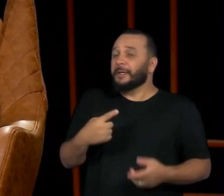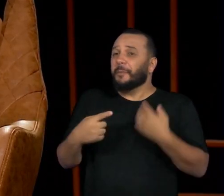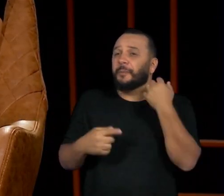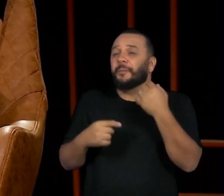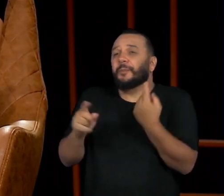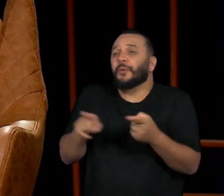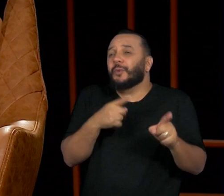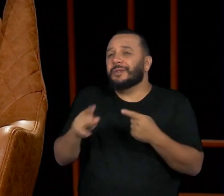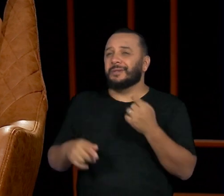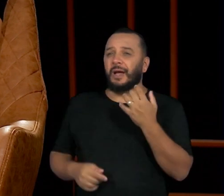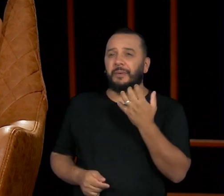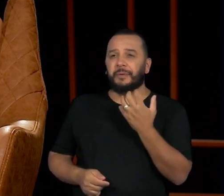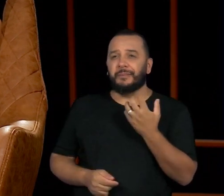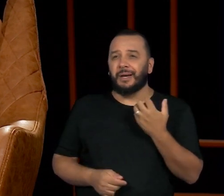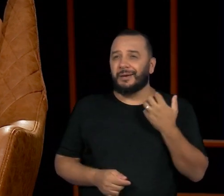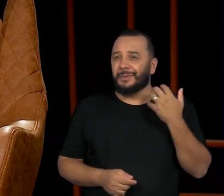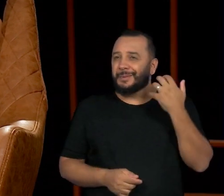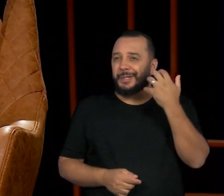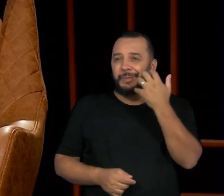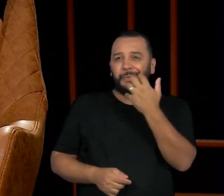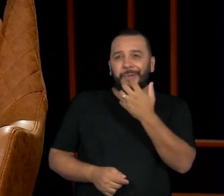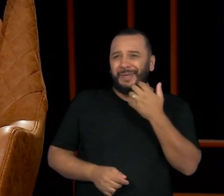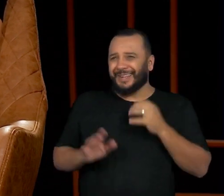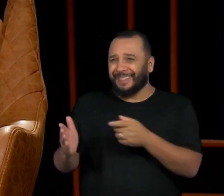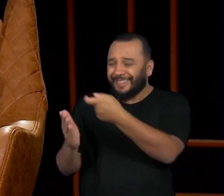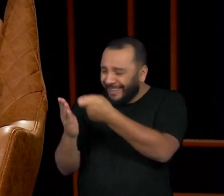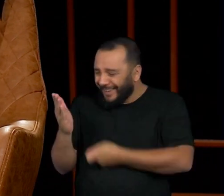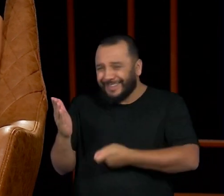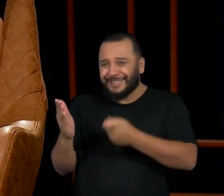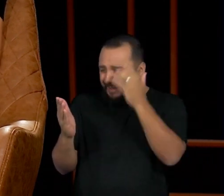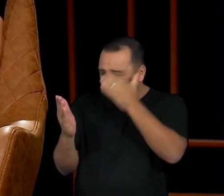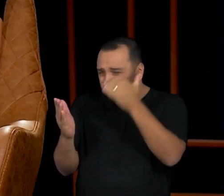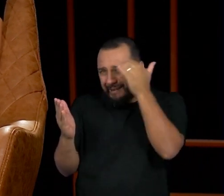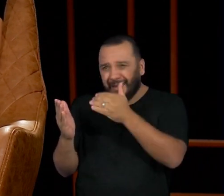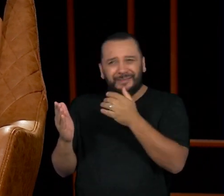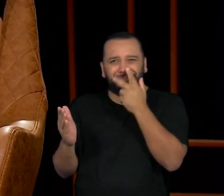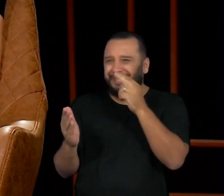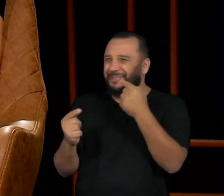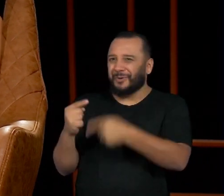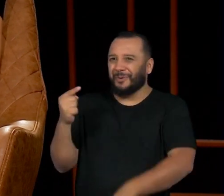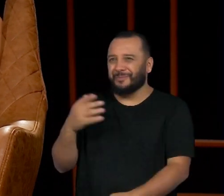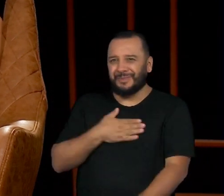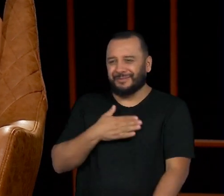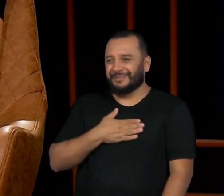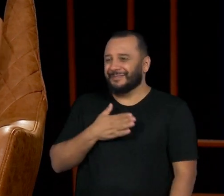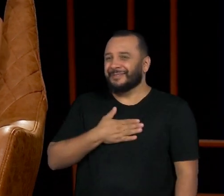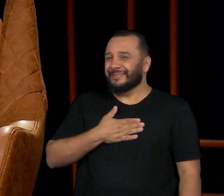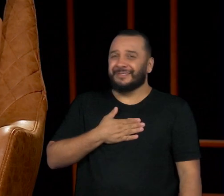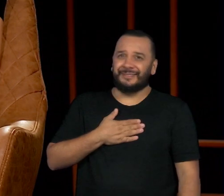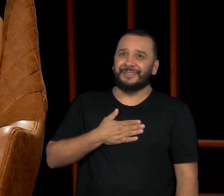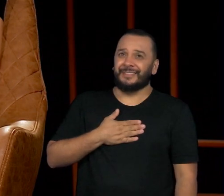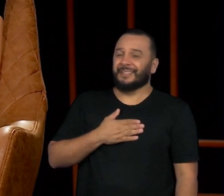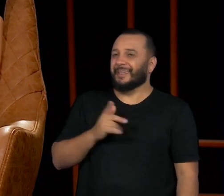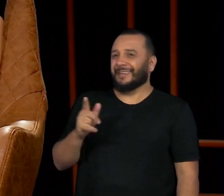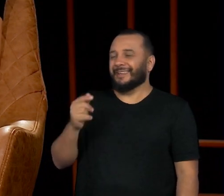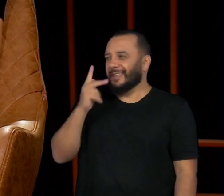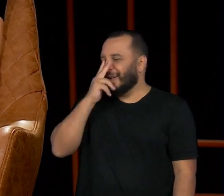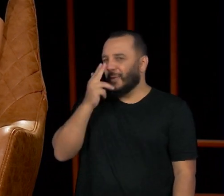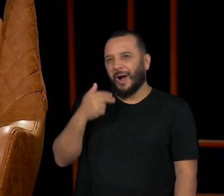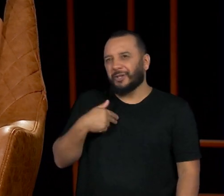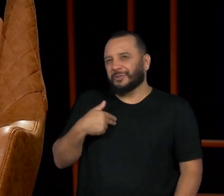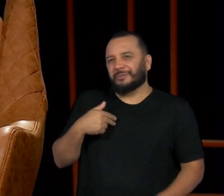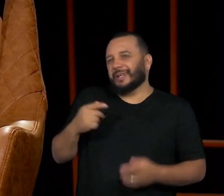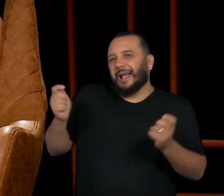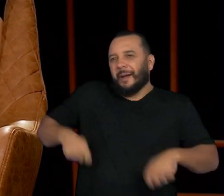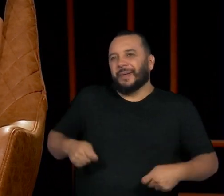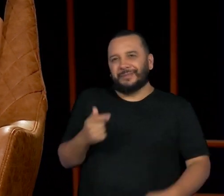para mim, a melodia, e o texto é uma coisa que parece que não é crível para mim. Eu acho que é uma própria autossabotagem de, tipo, não sou capaz